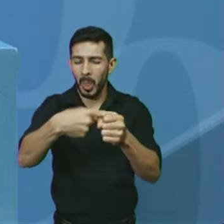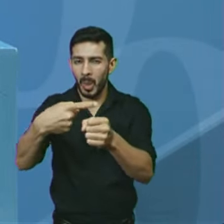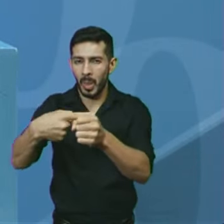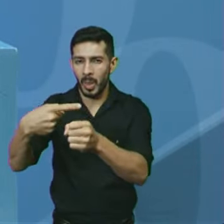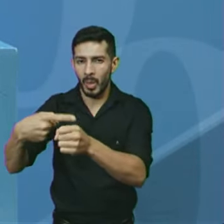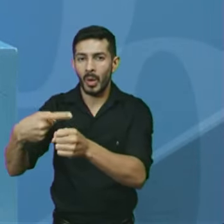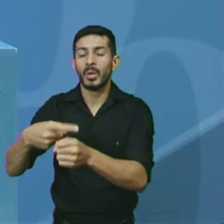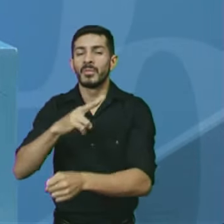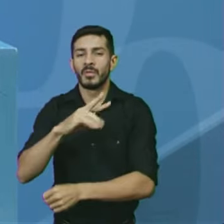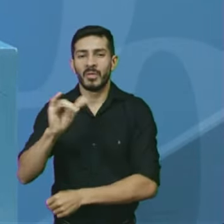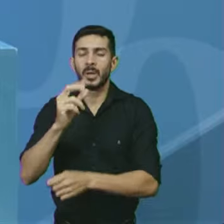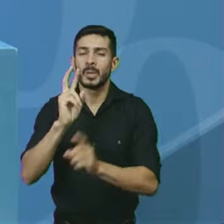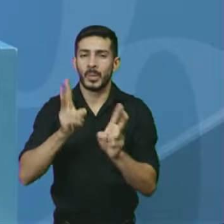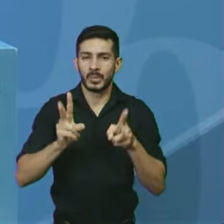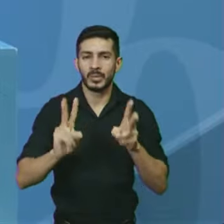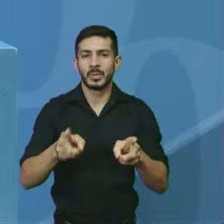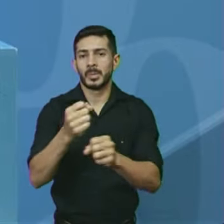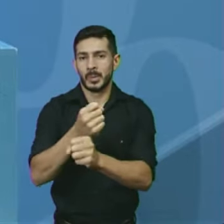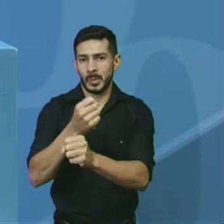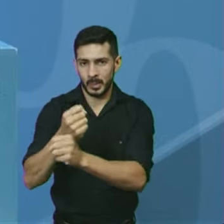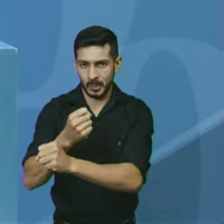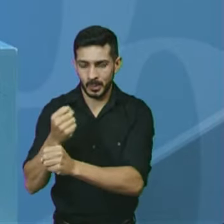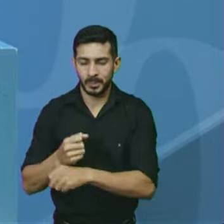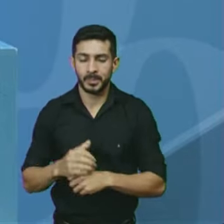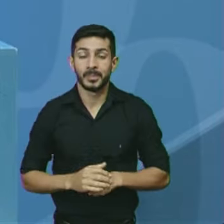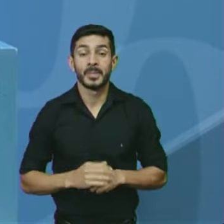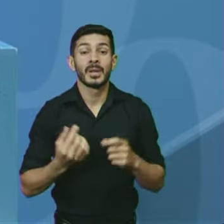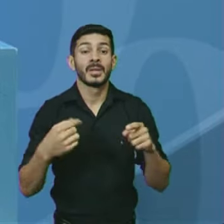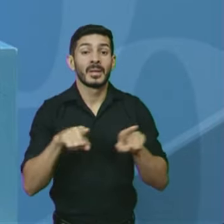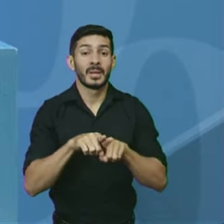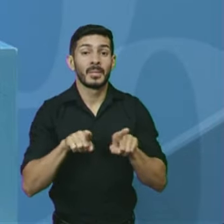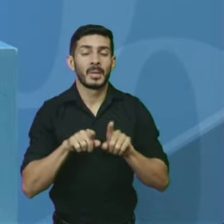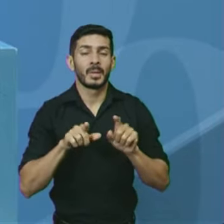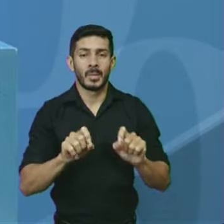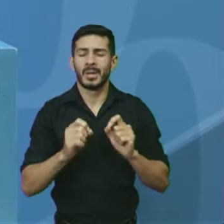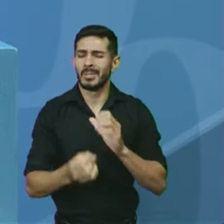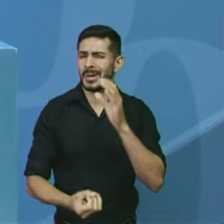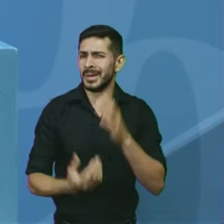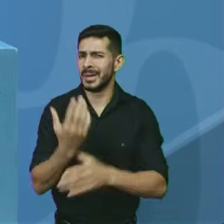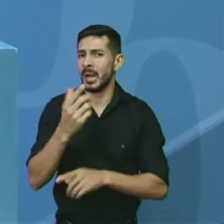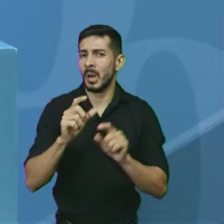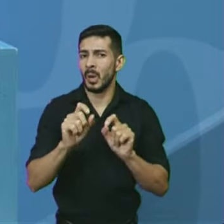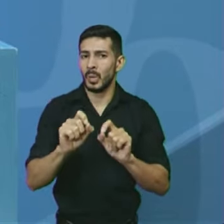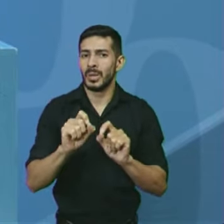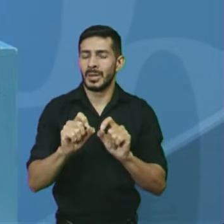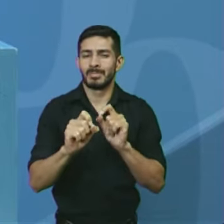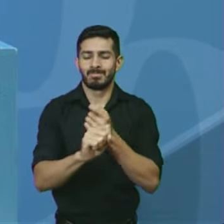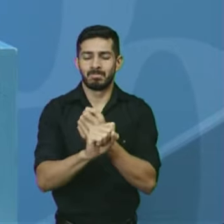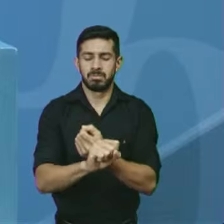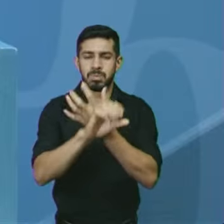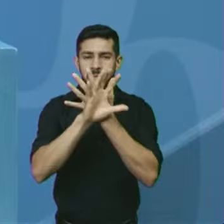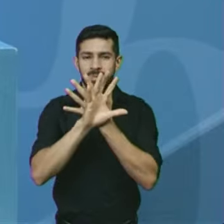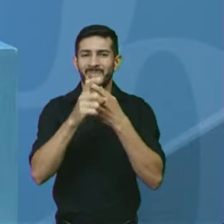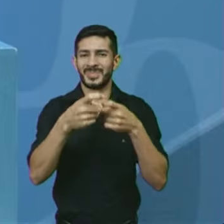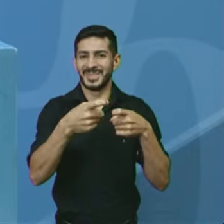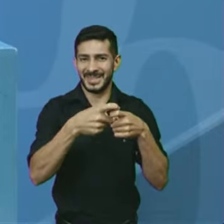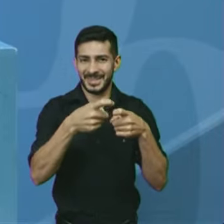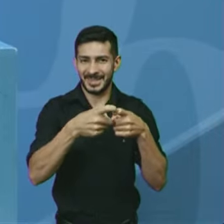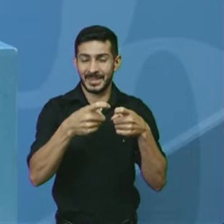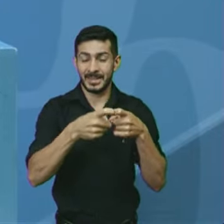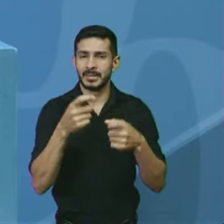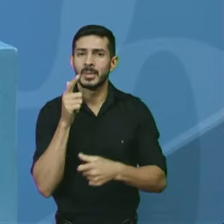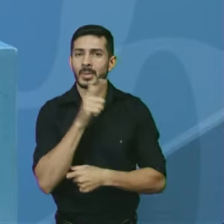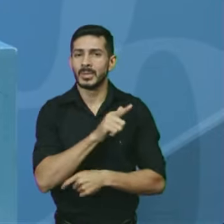jabuti no qum 2 Além disso nós adotaremos a telemedicina para acompanhamento e